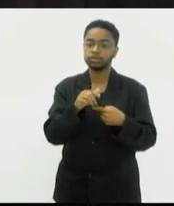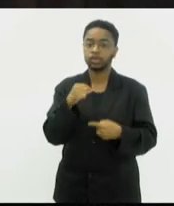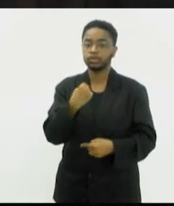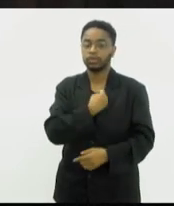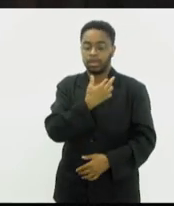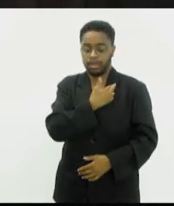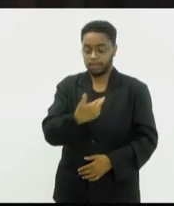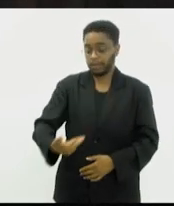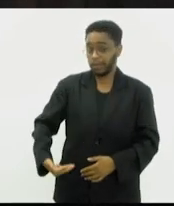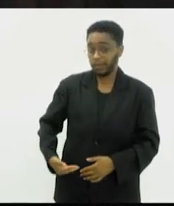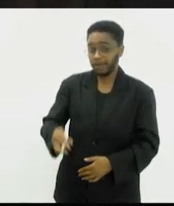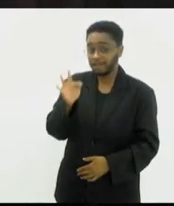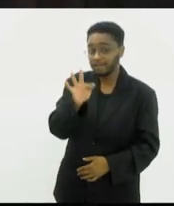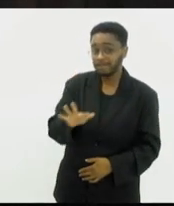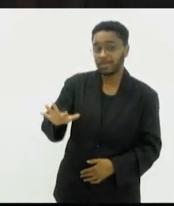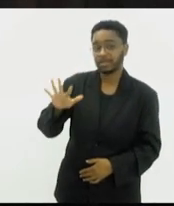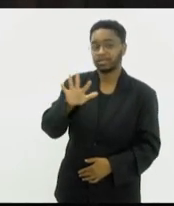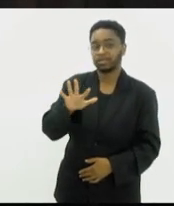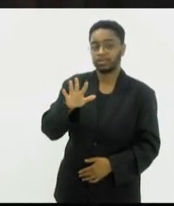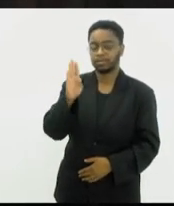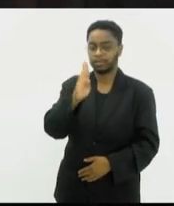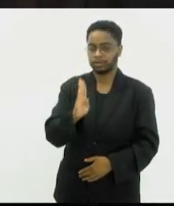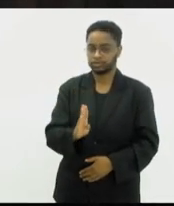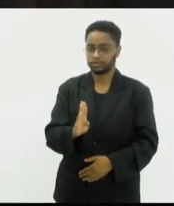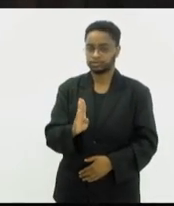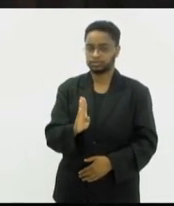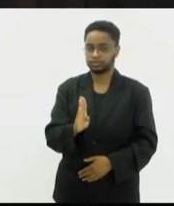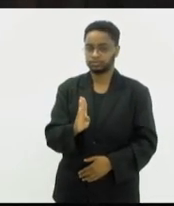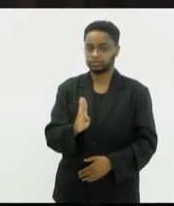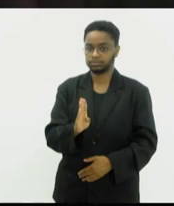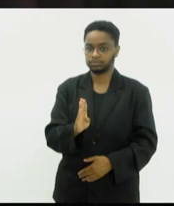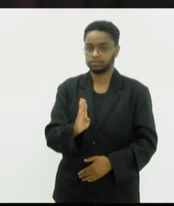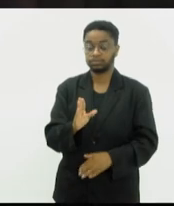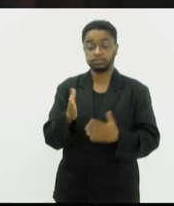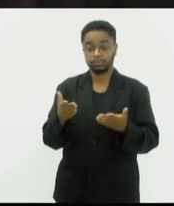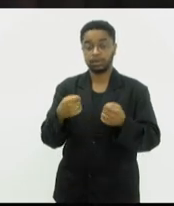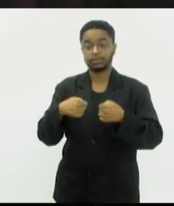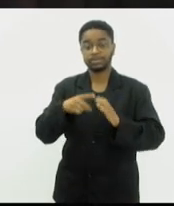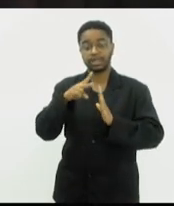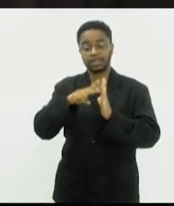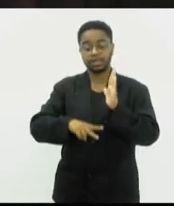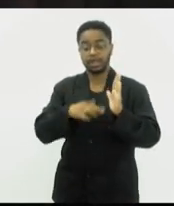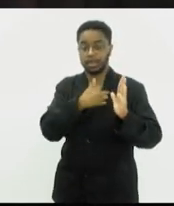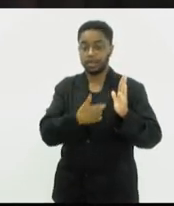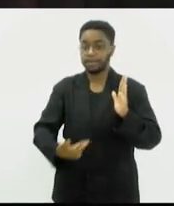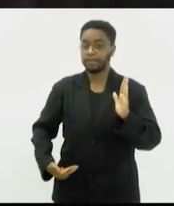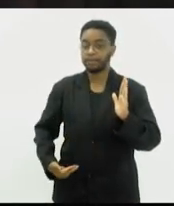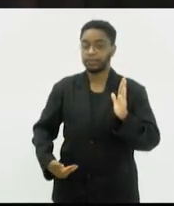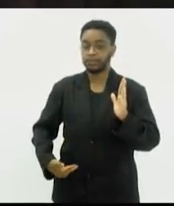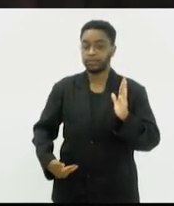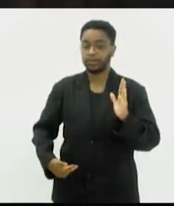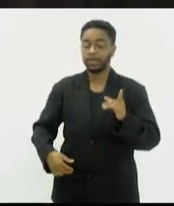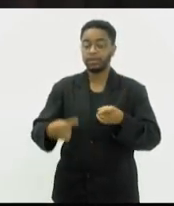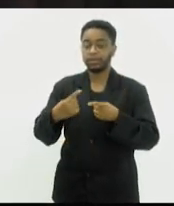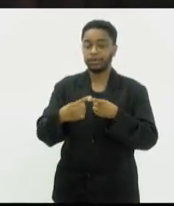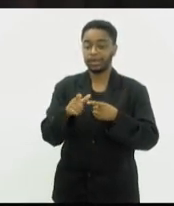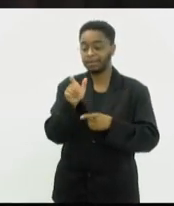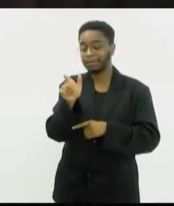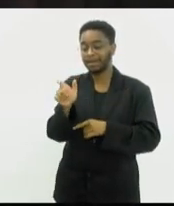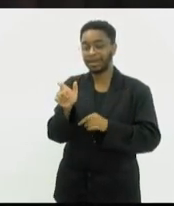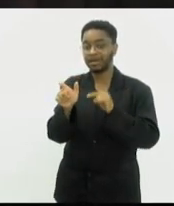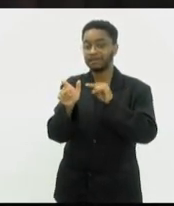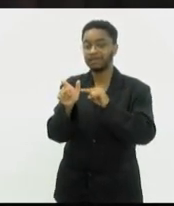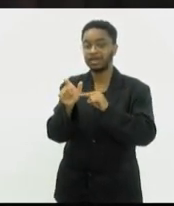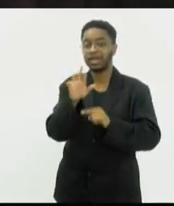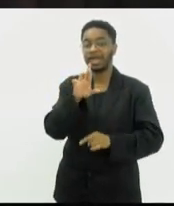República Federativa do Brasil. E tem que se ler república na acepção da palavra.